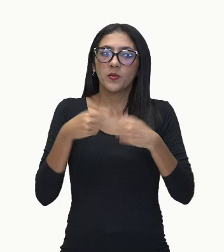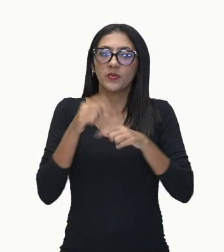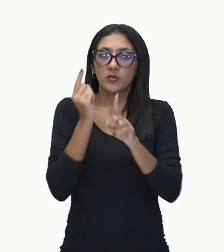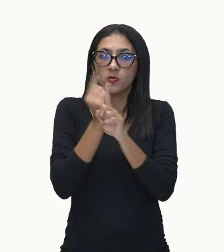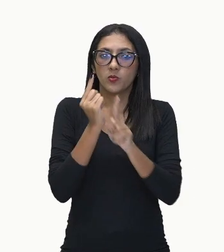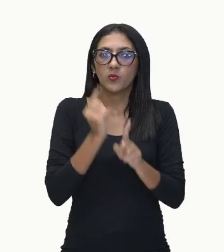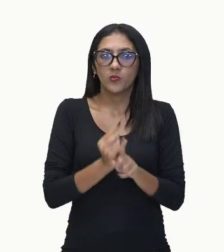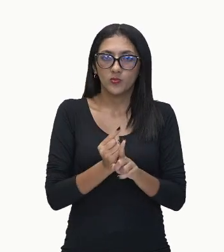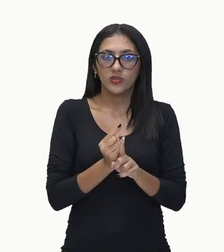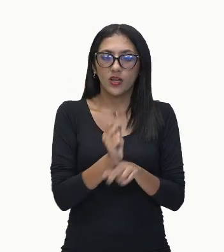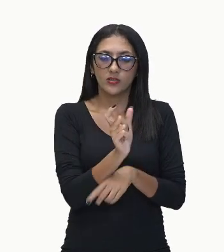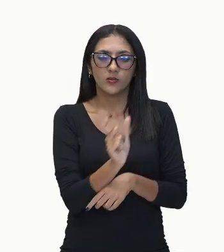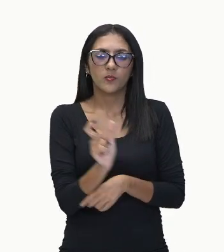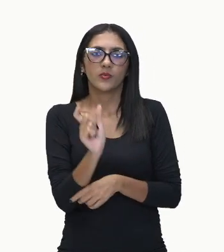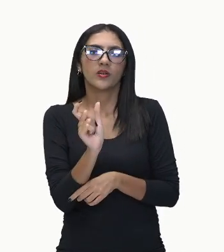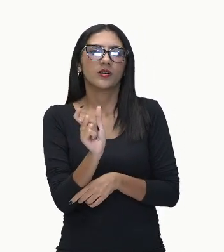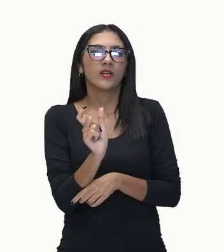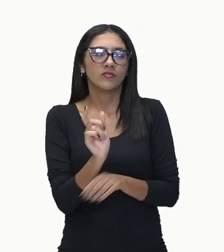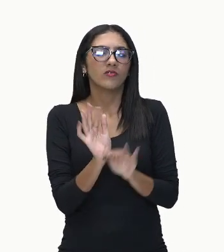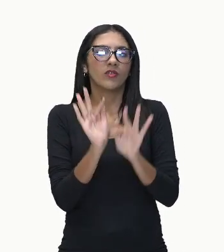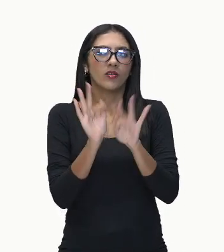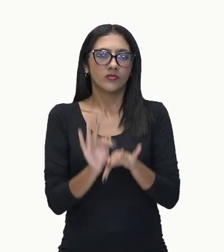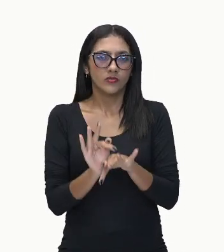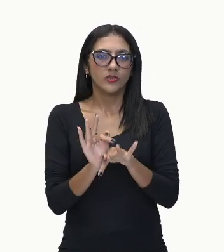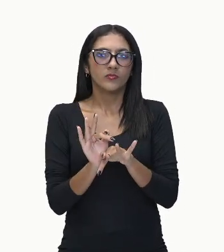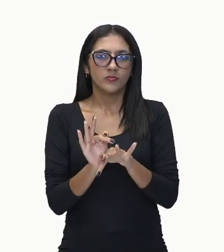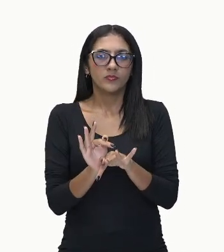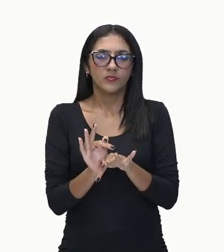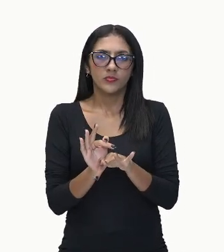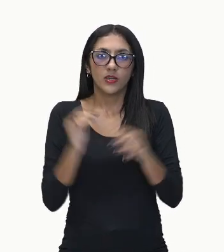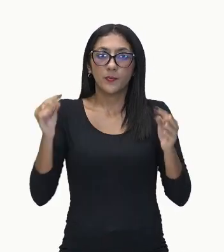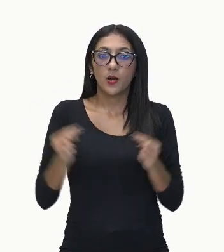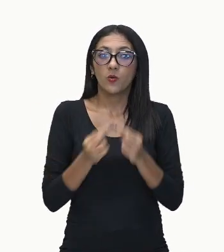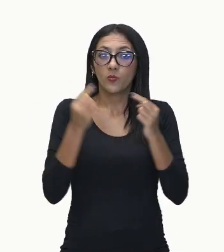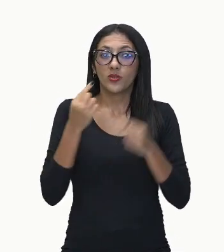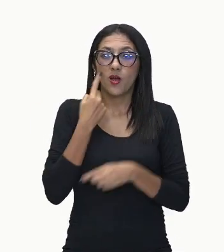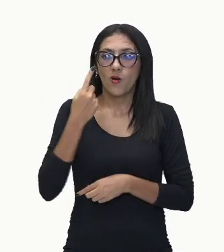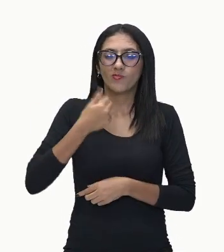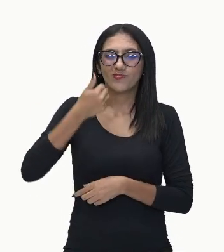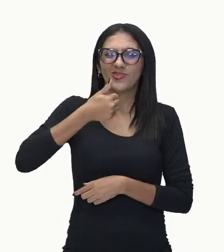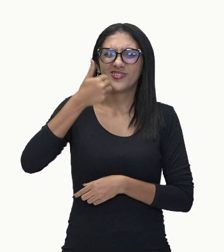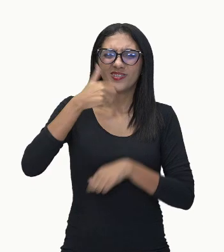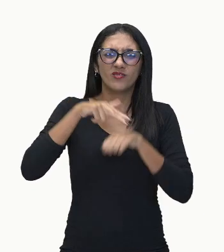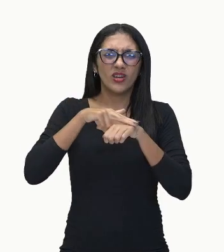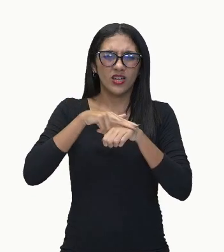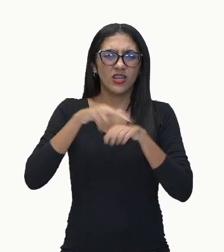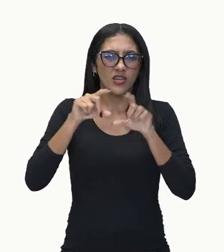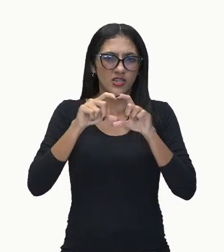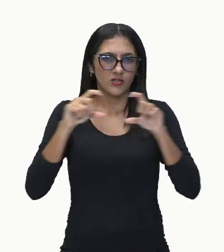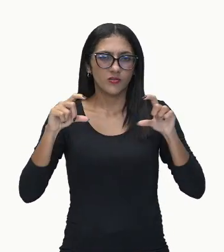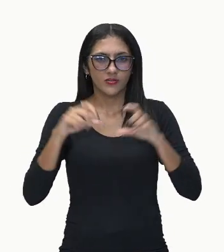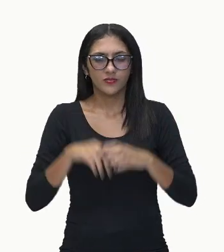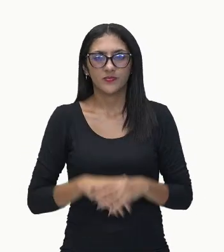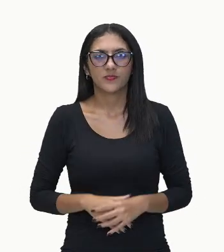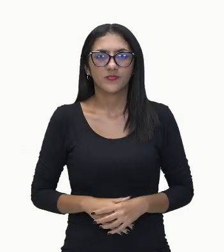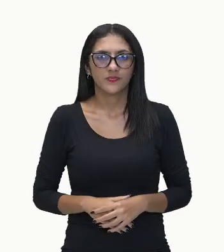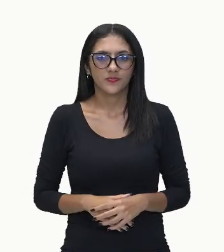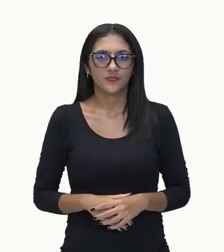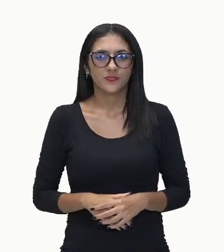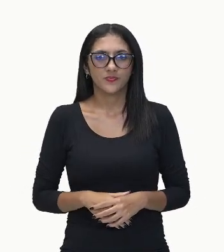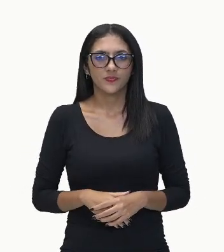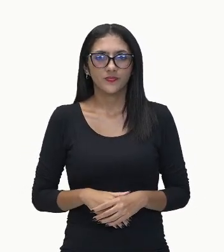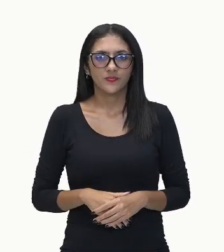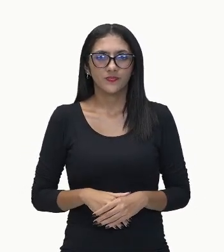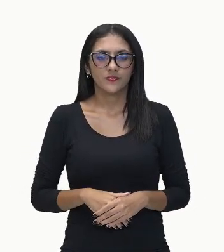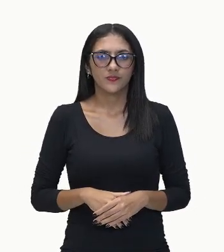quadrado de modo que ele fique na sua forma forma completa beleza bom pessoal aí gente tu